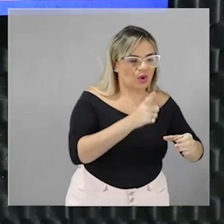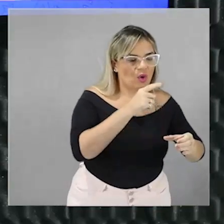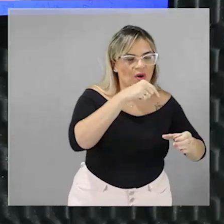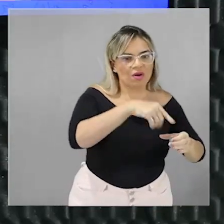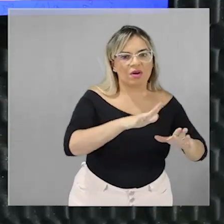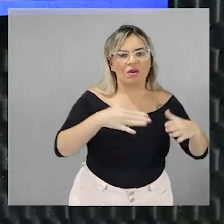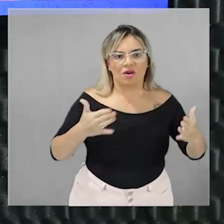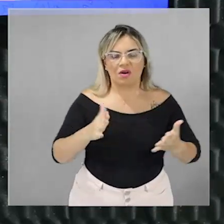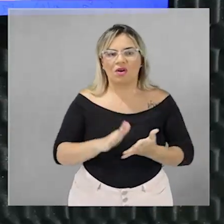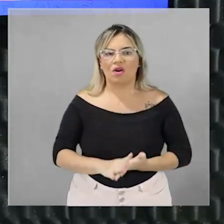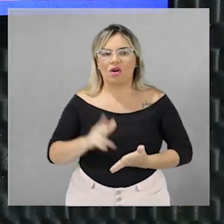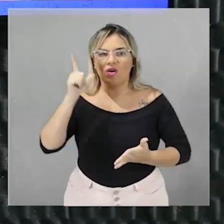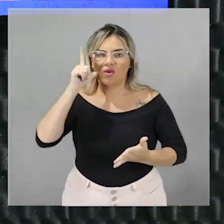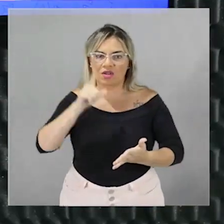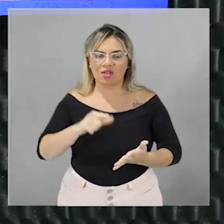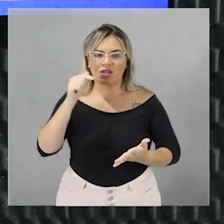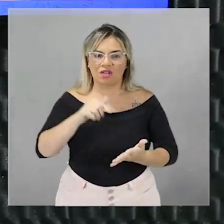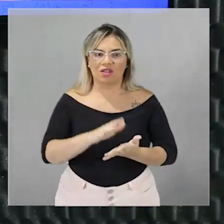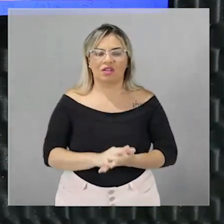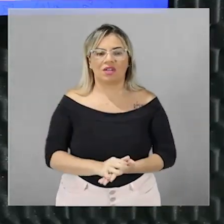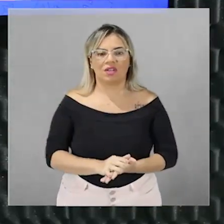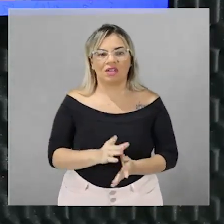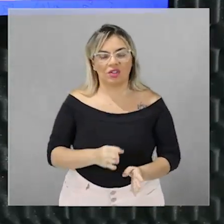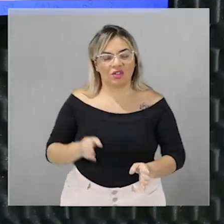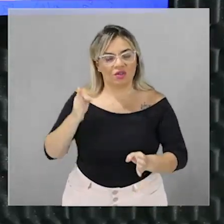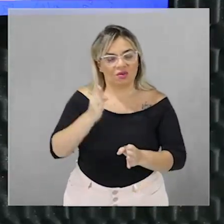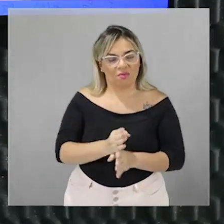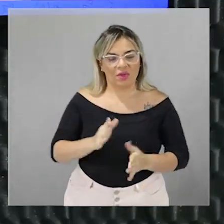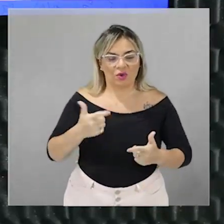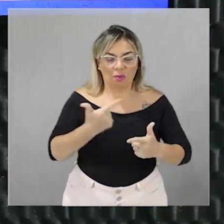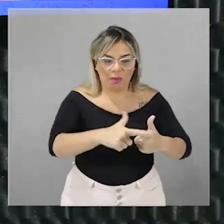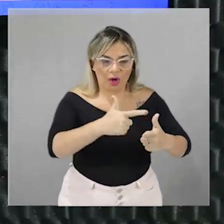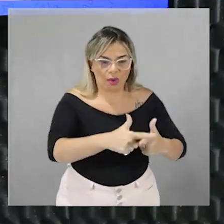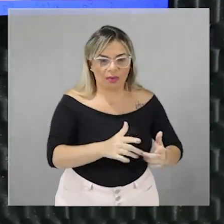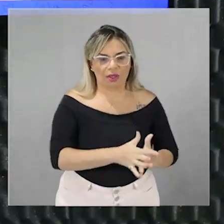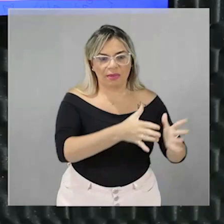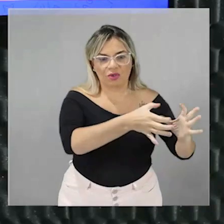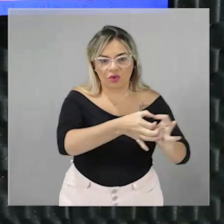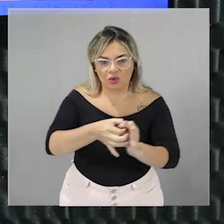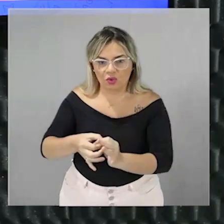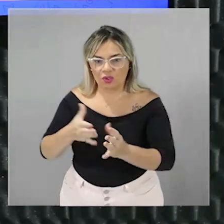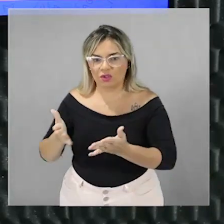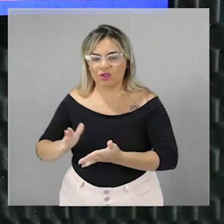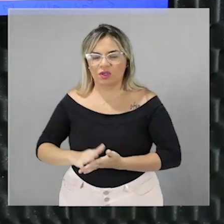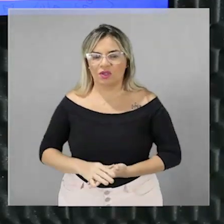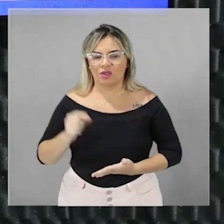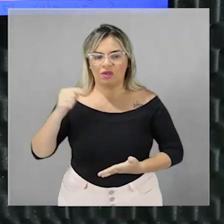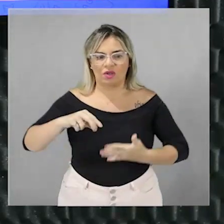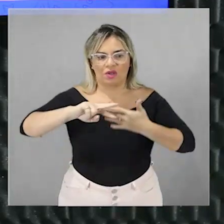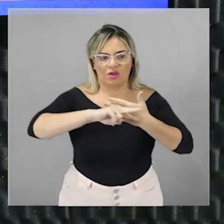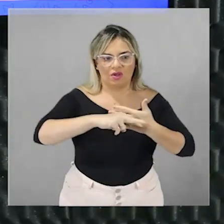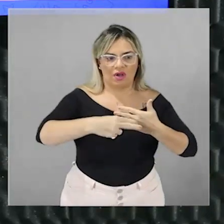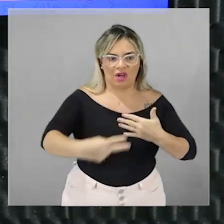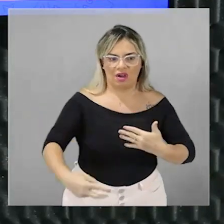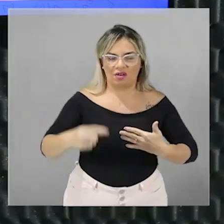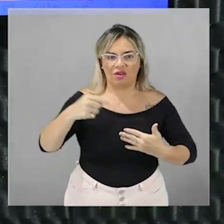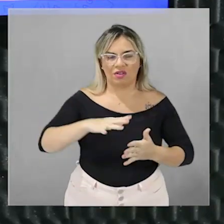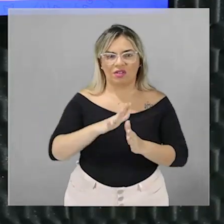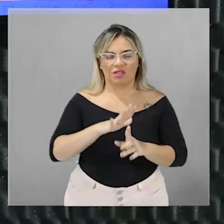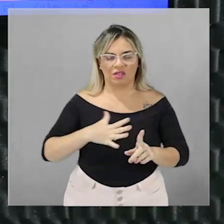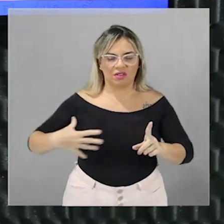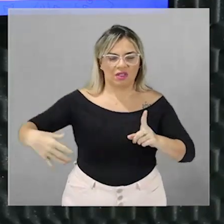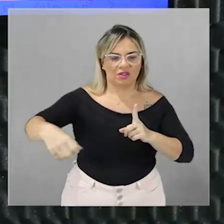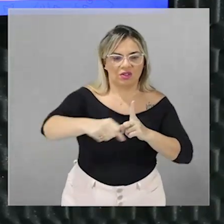consegui identificar aí a problemática, né? Continuando, com graves consequências sociais e ambientais.